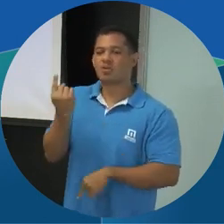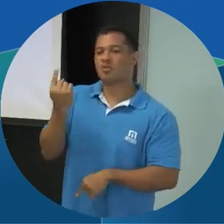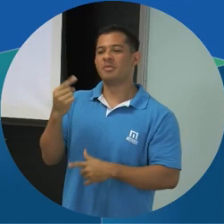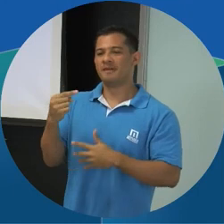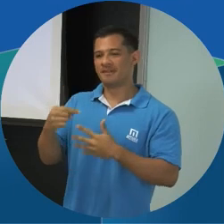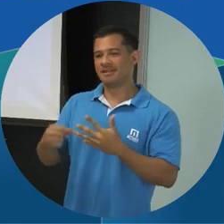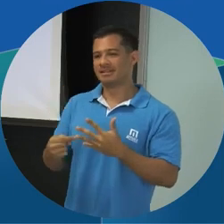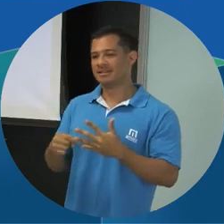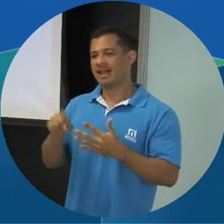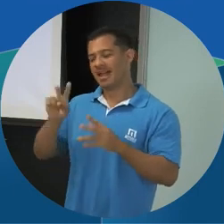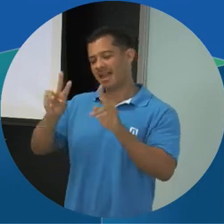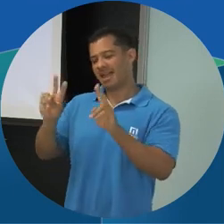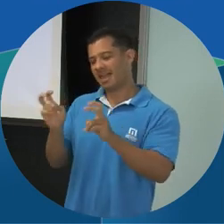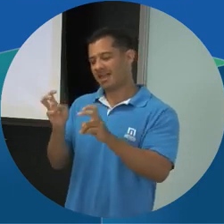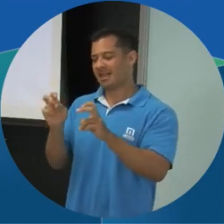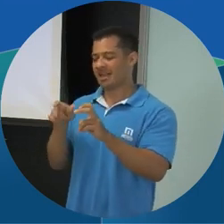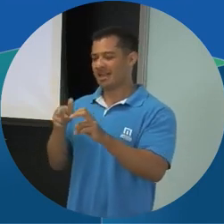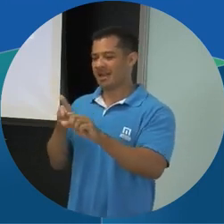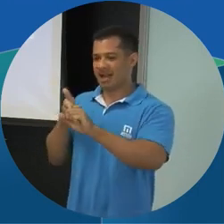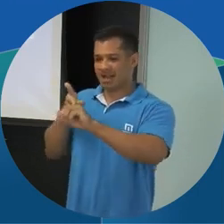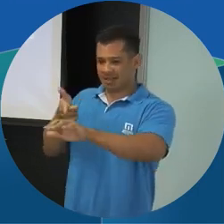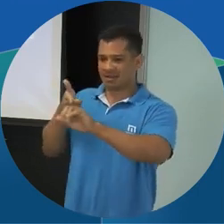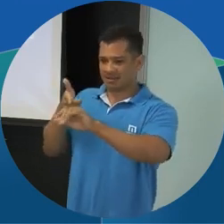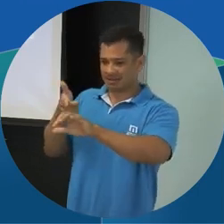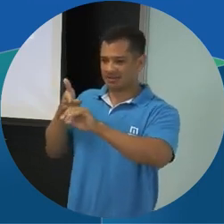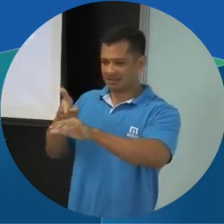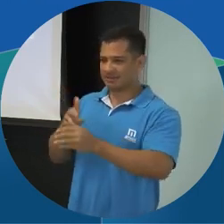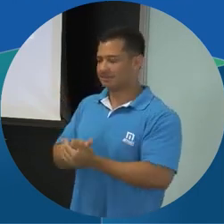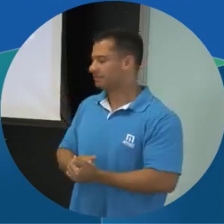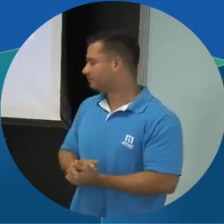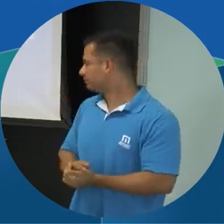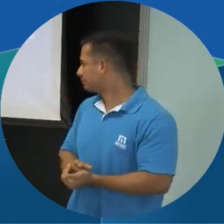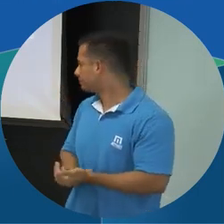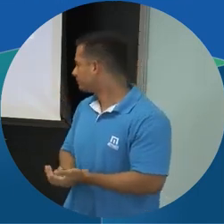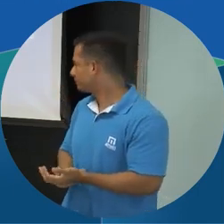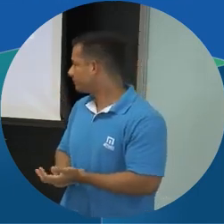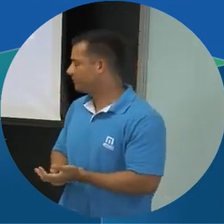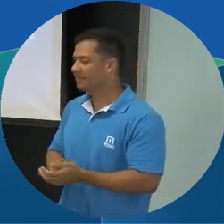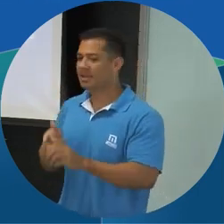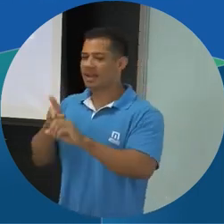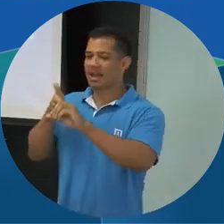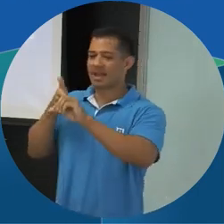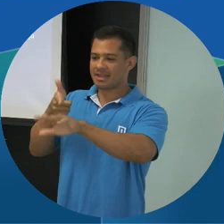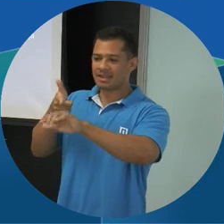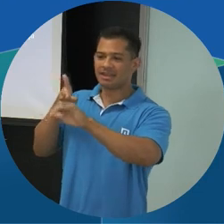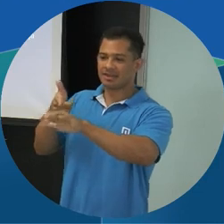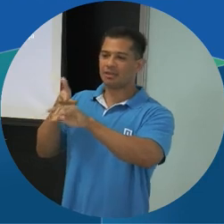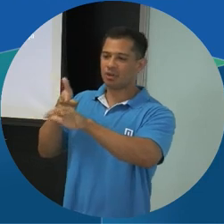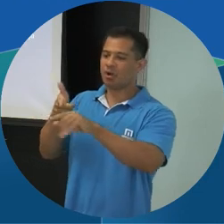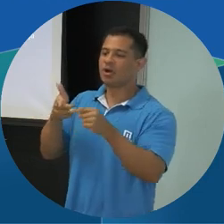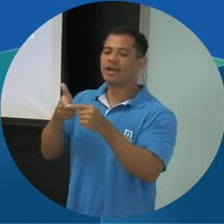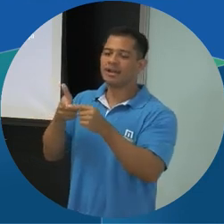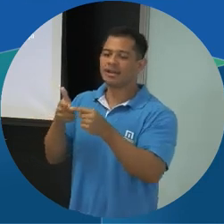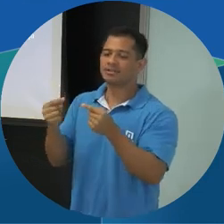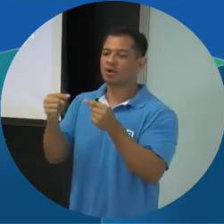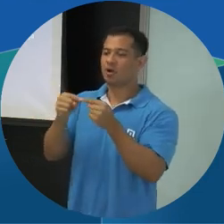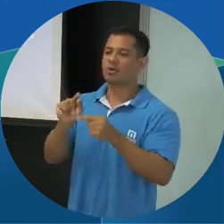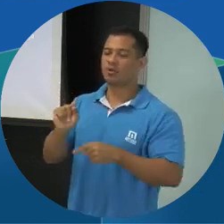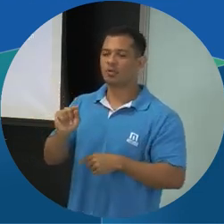é a hidrodemolição, que a gente vai apresentar para vocês aqui agora. Tá? A hidrodemolição, basicamente, ela consiste,